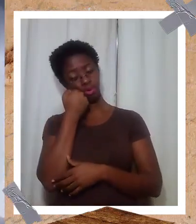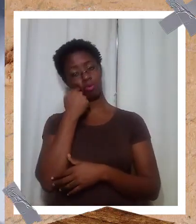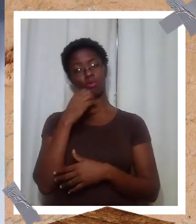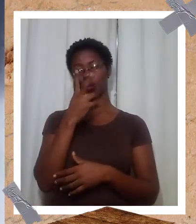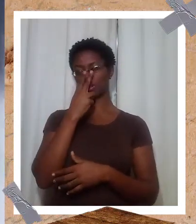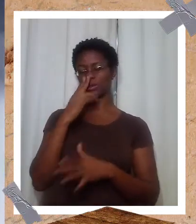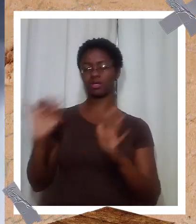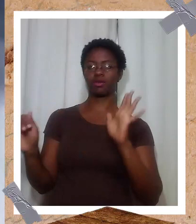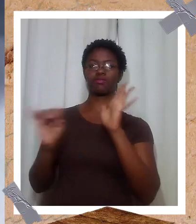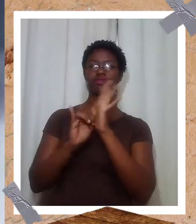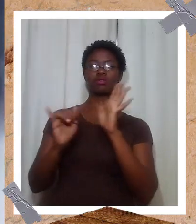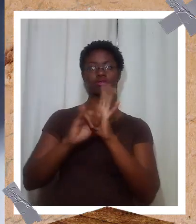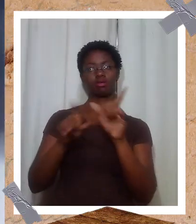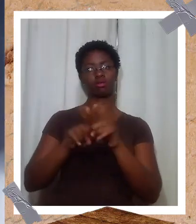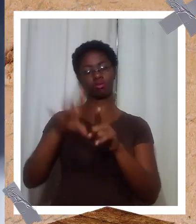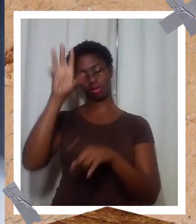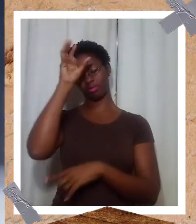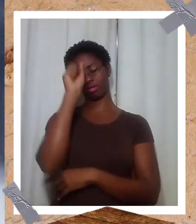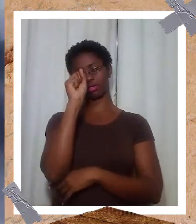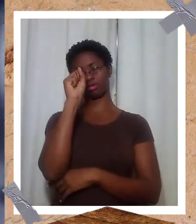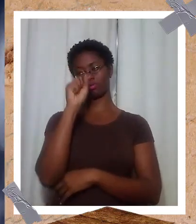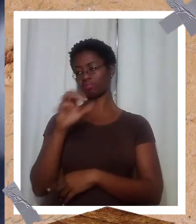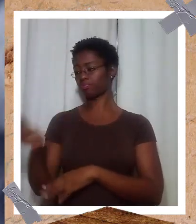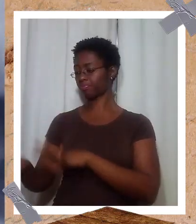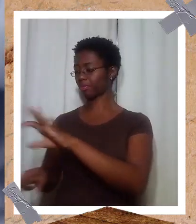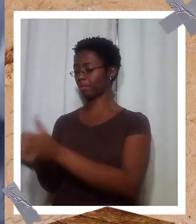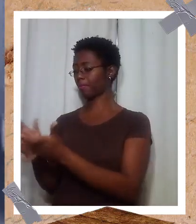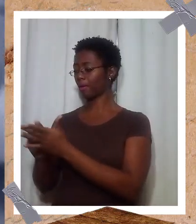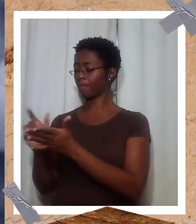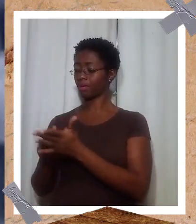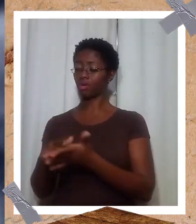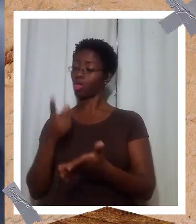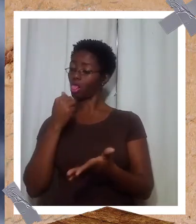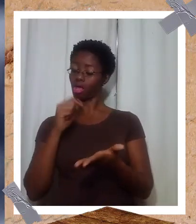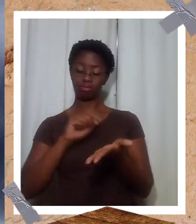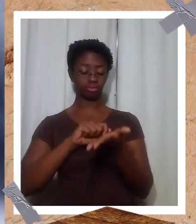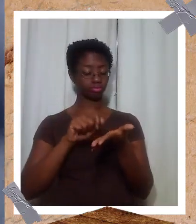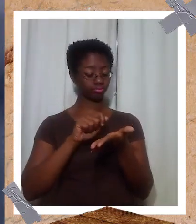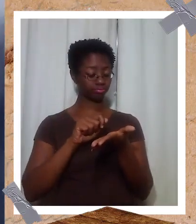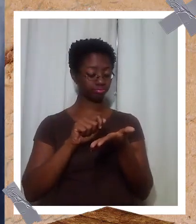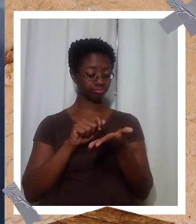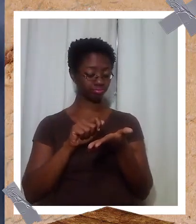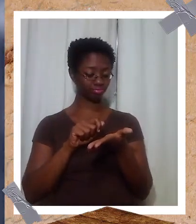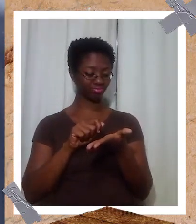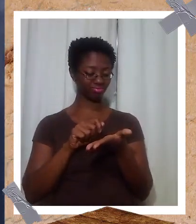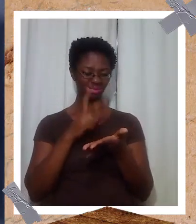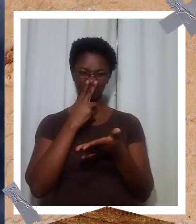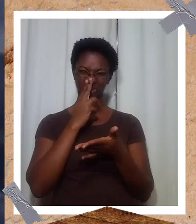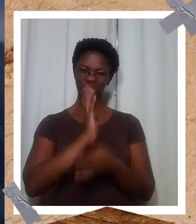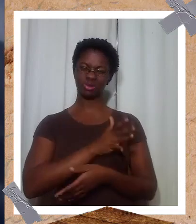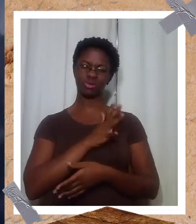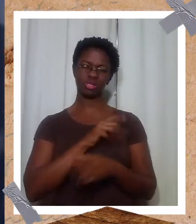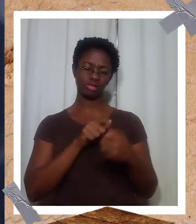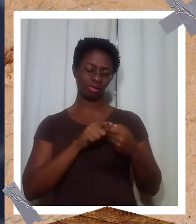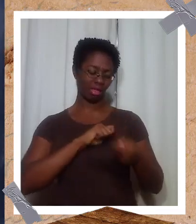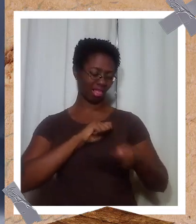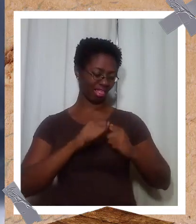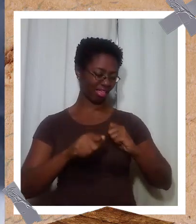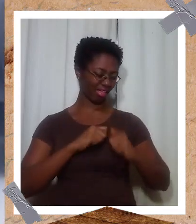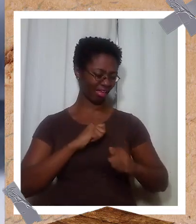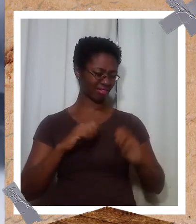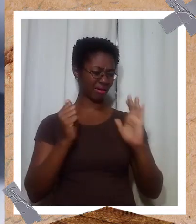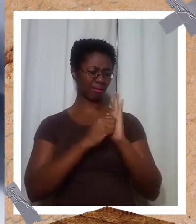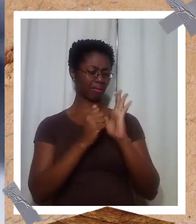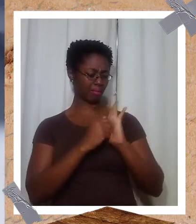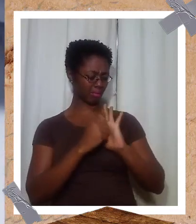aprendizado. Pego folhas em branco e um lápis. Penso em como meu coração rasga quando batem à minha porta para chamarem